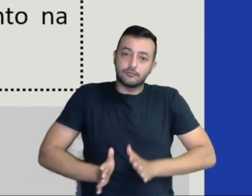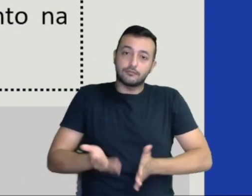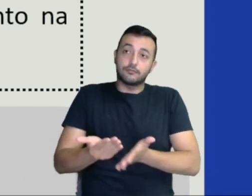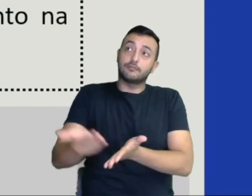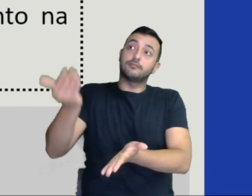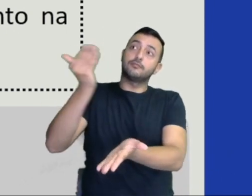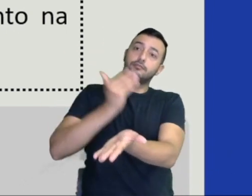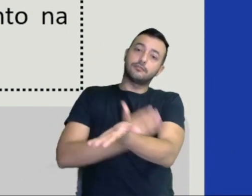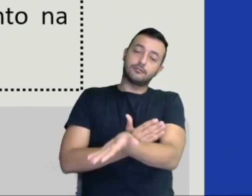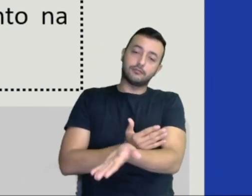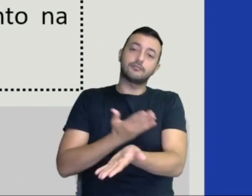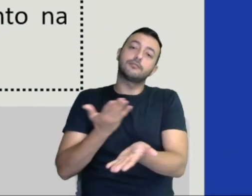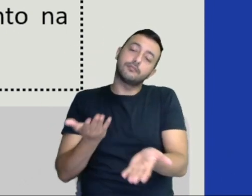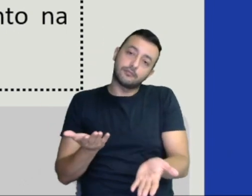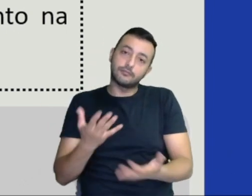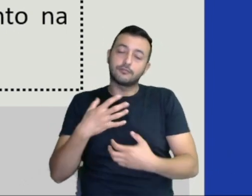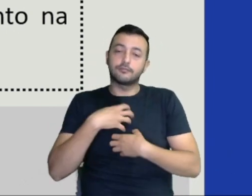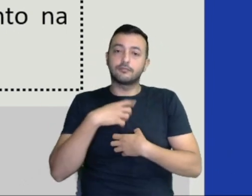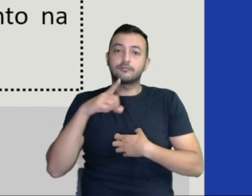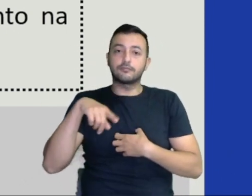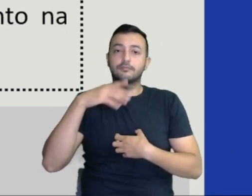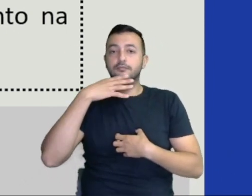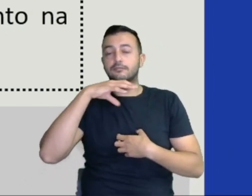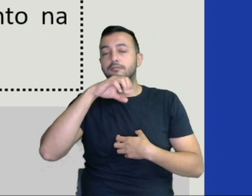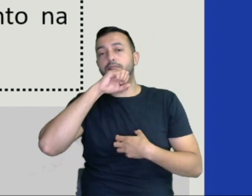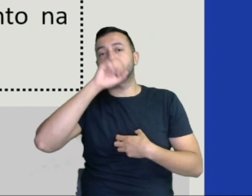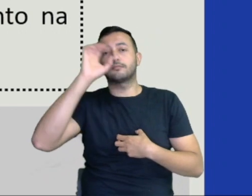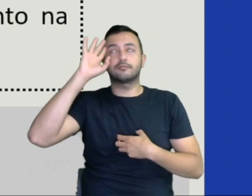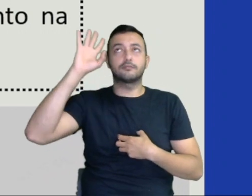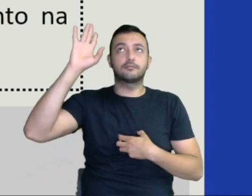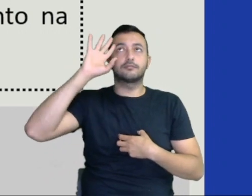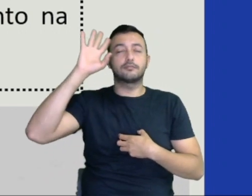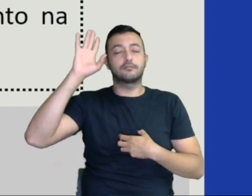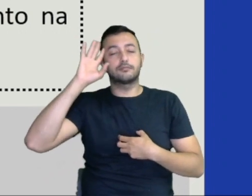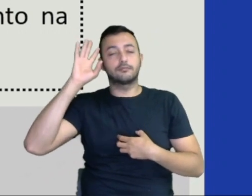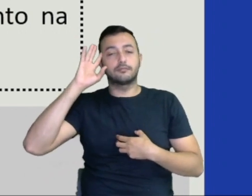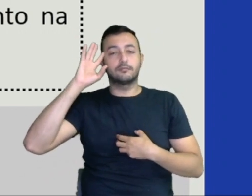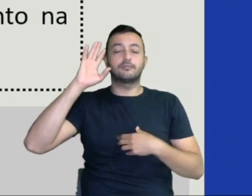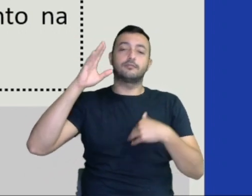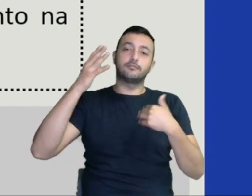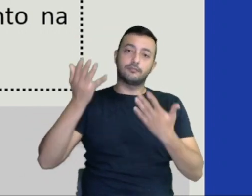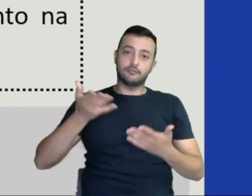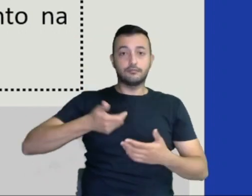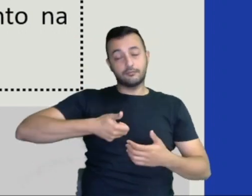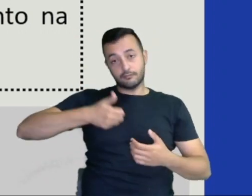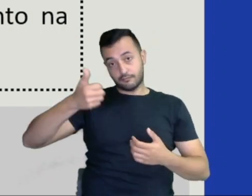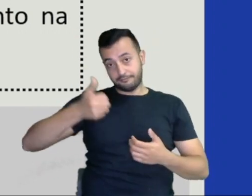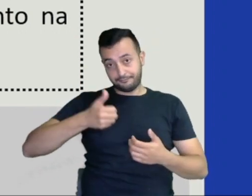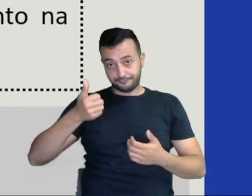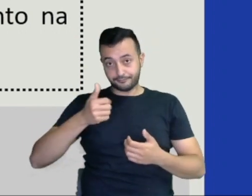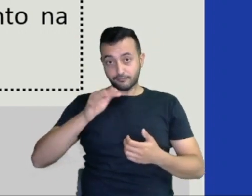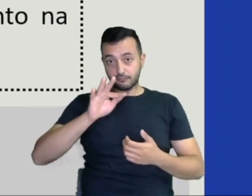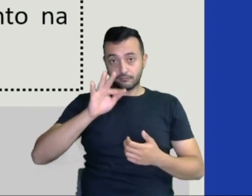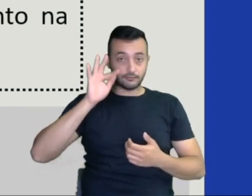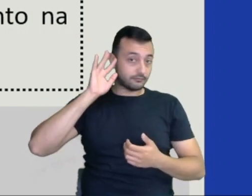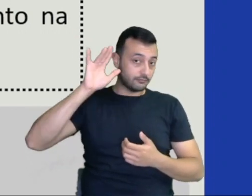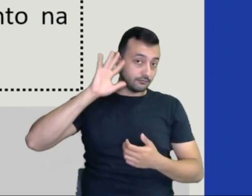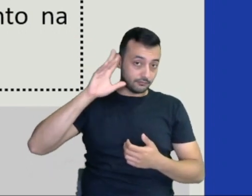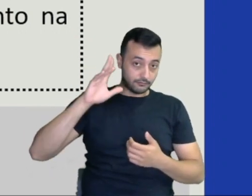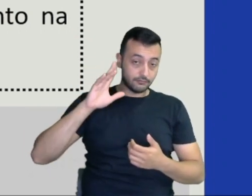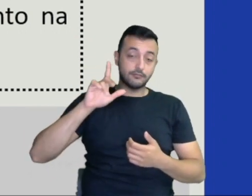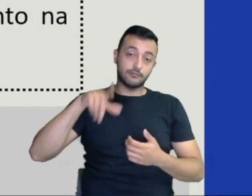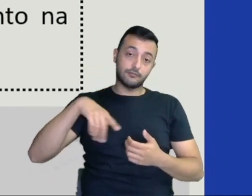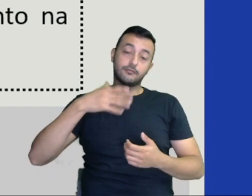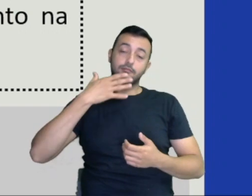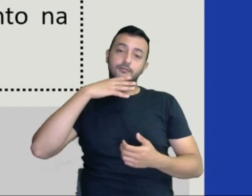tá? Ele é considerado o pai da filosofia. É o primeiro filósofo ocidental considerado o pai da